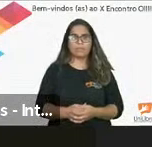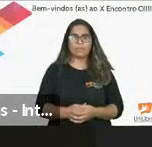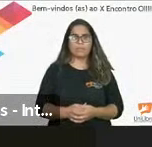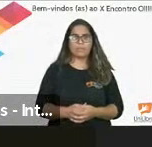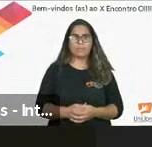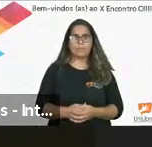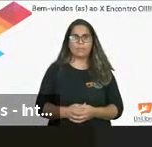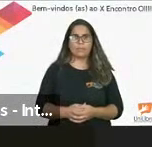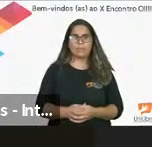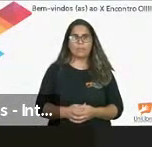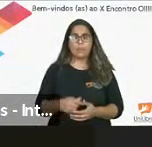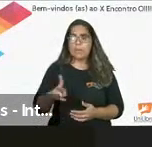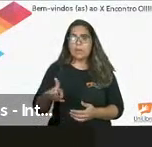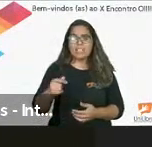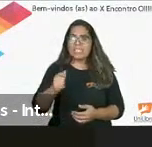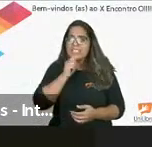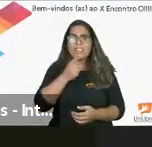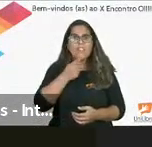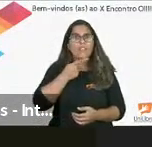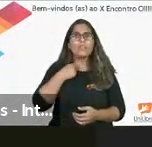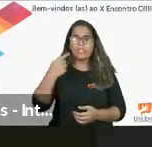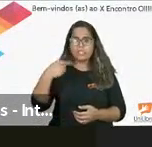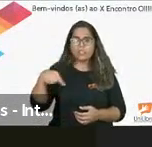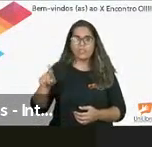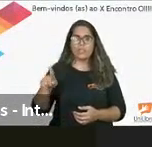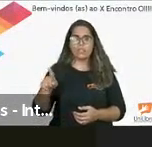mesmo sem vontade,